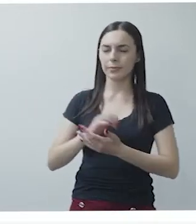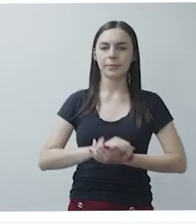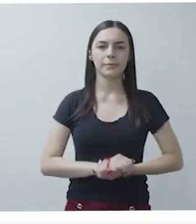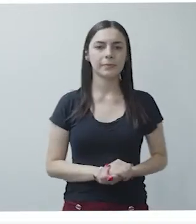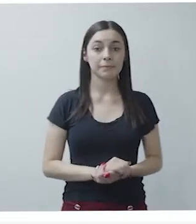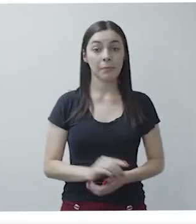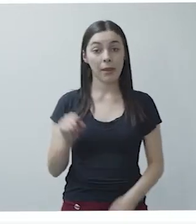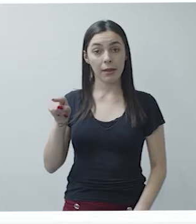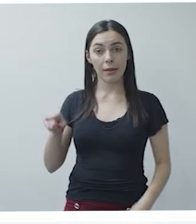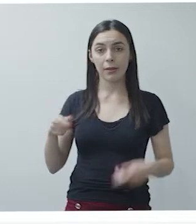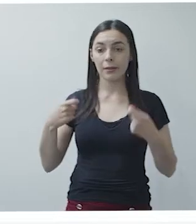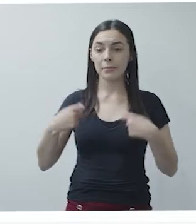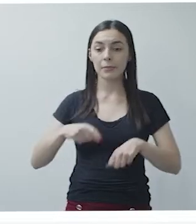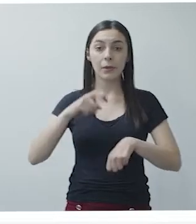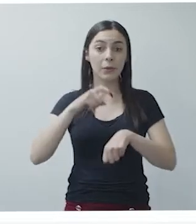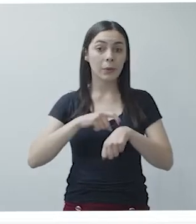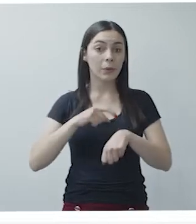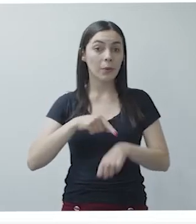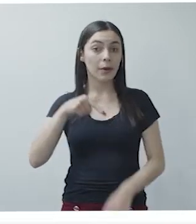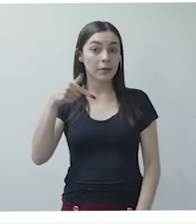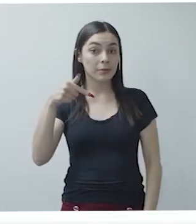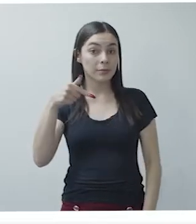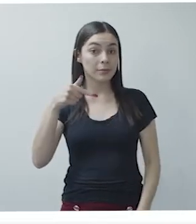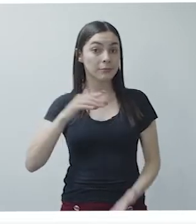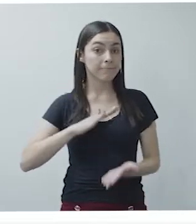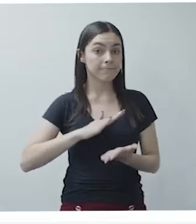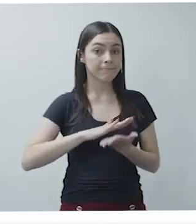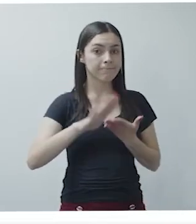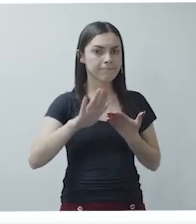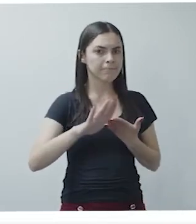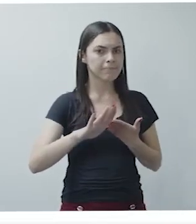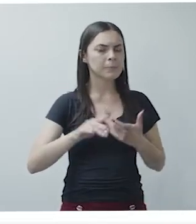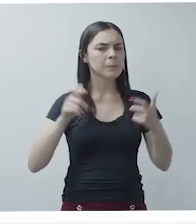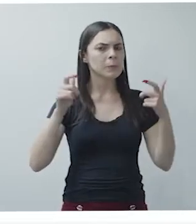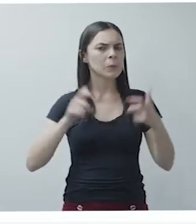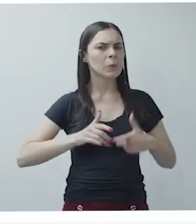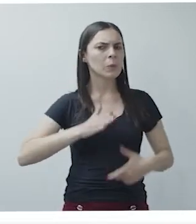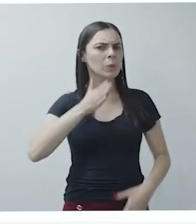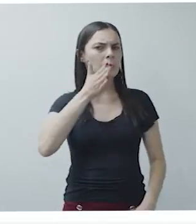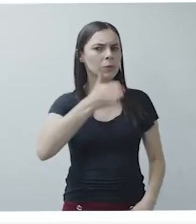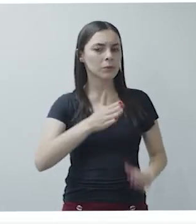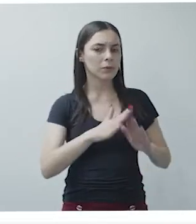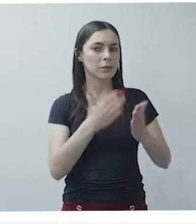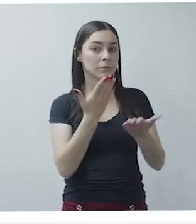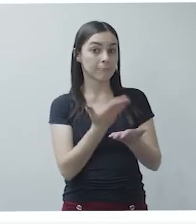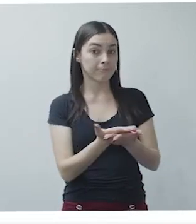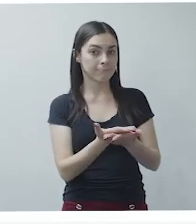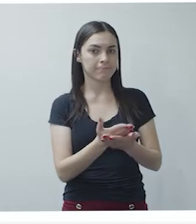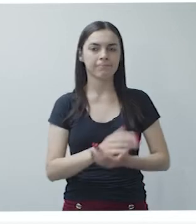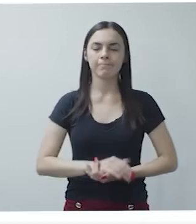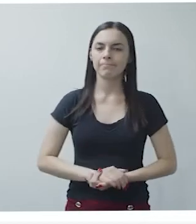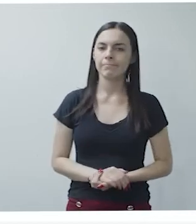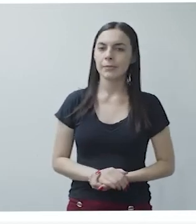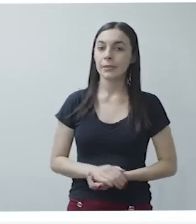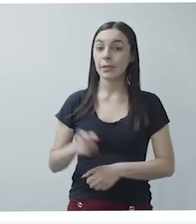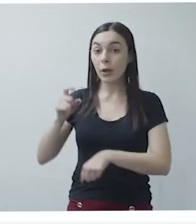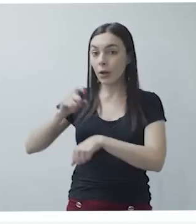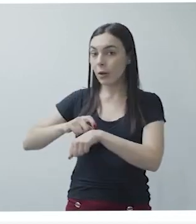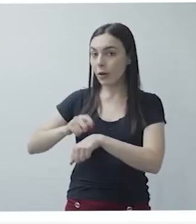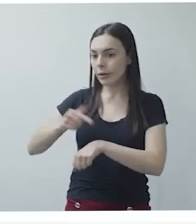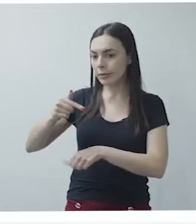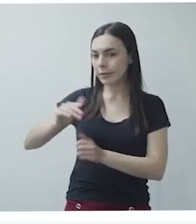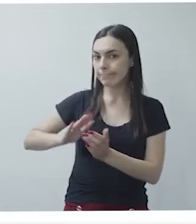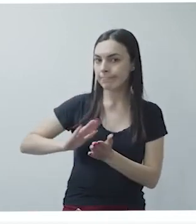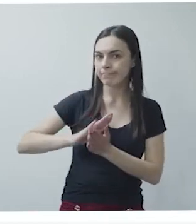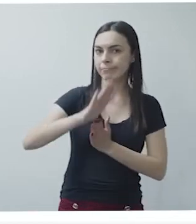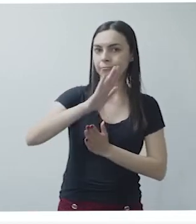precisa sair às 7 horas para ir para a escola. Então, ela precisa sair às